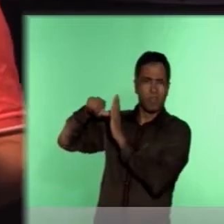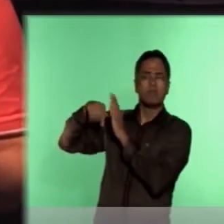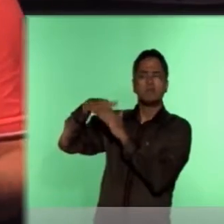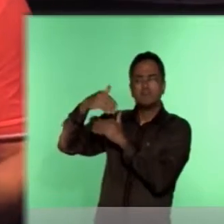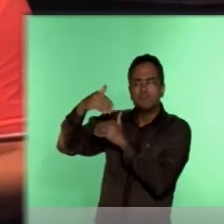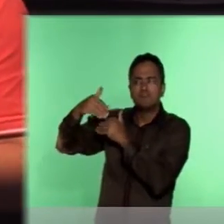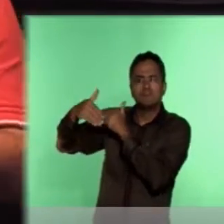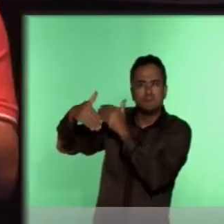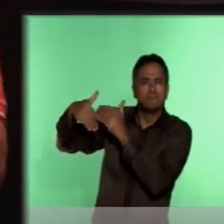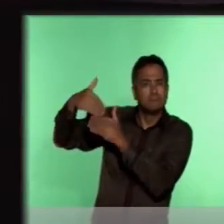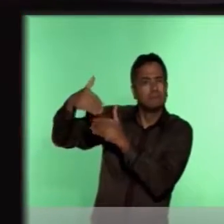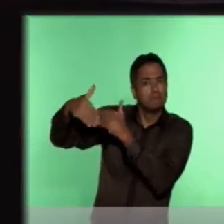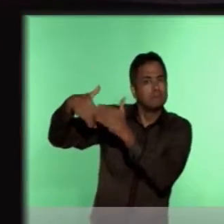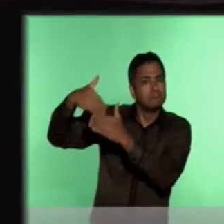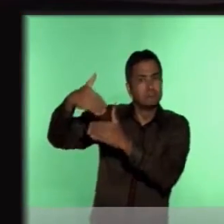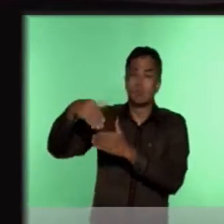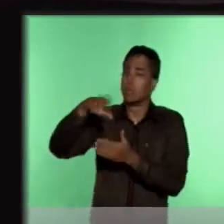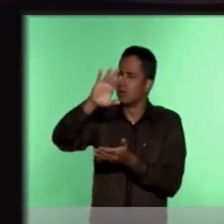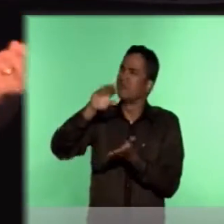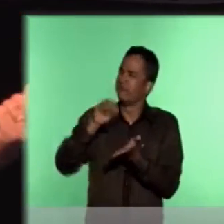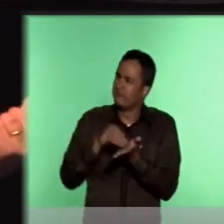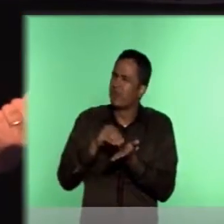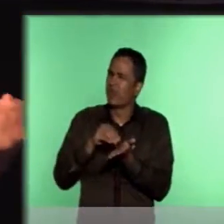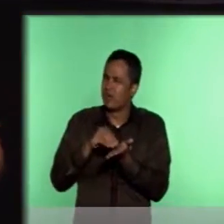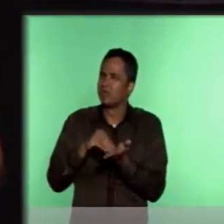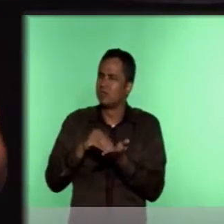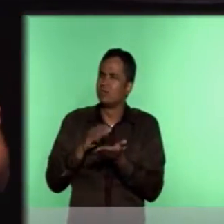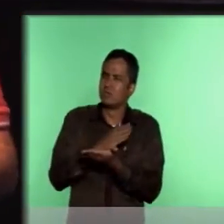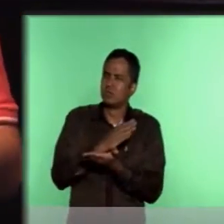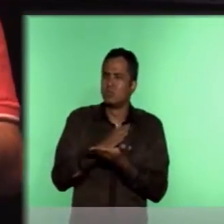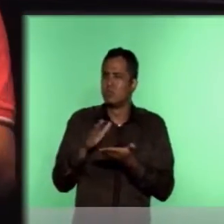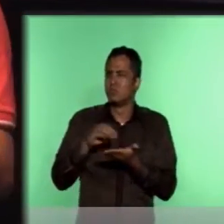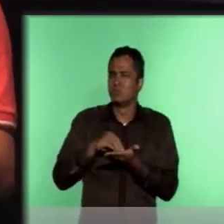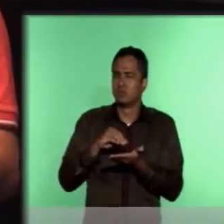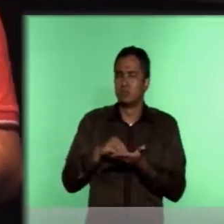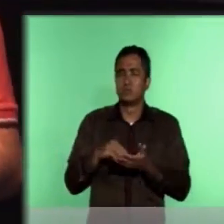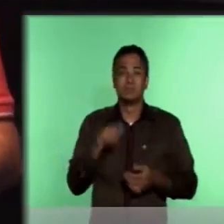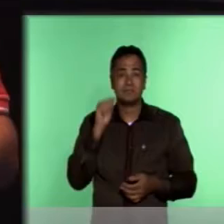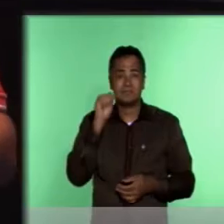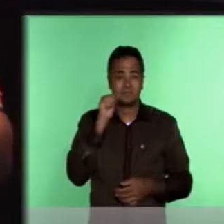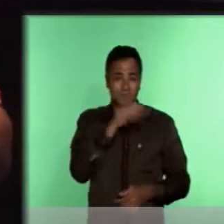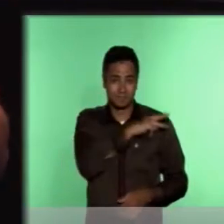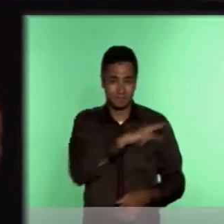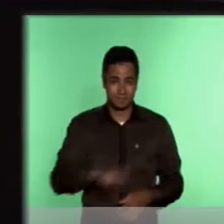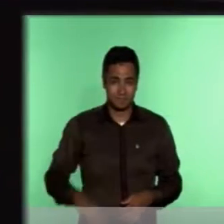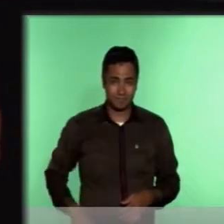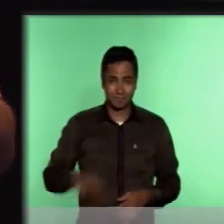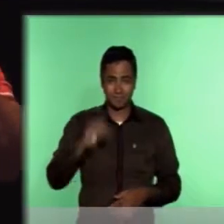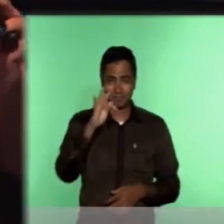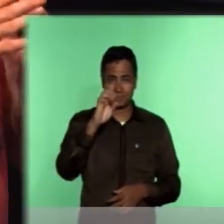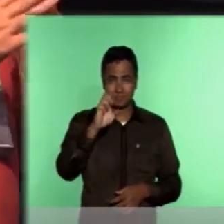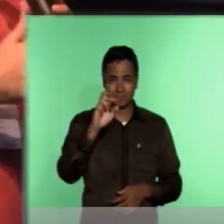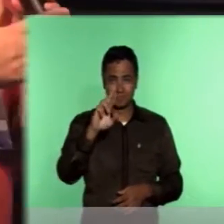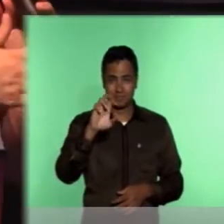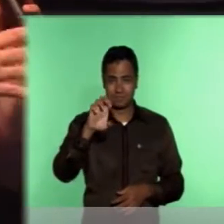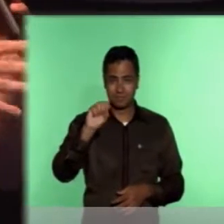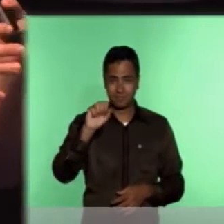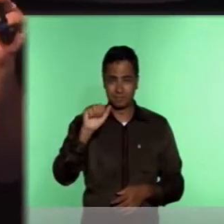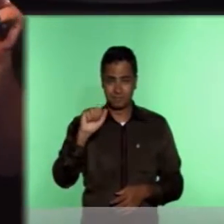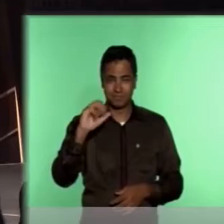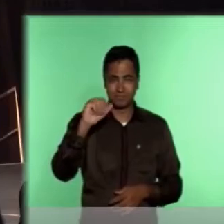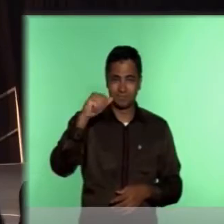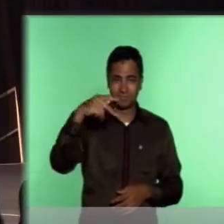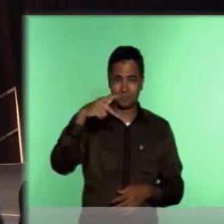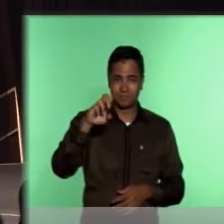agenda. E aí eu quero retomar a frase da ministra Tereza Campelo, aqui na abertura, quando ela diz que as políticas que